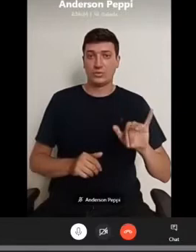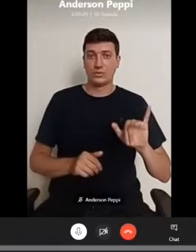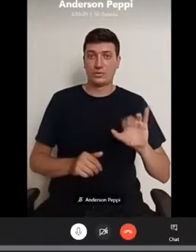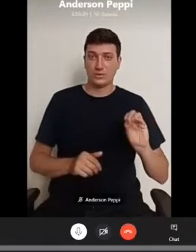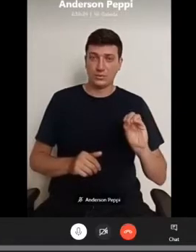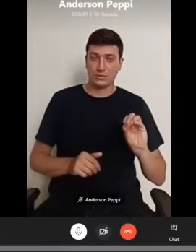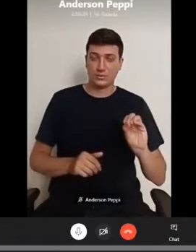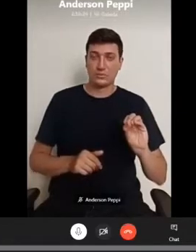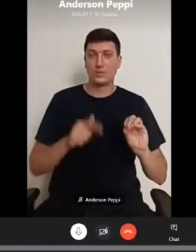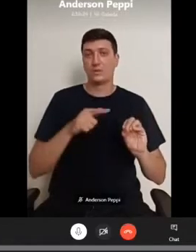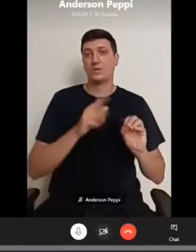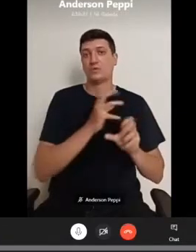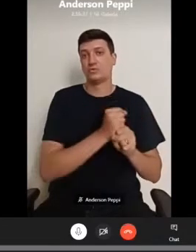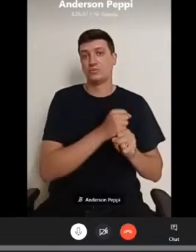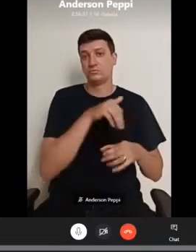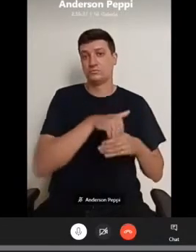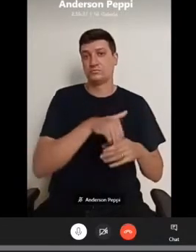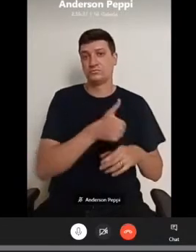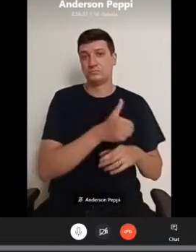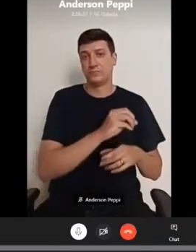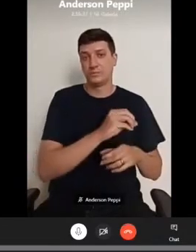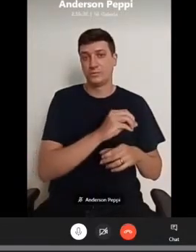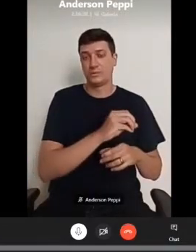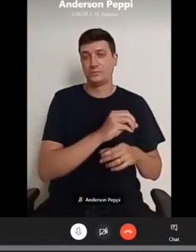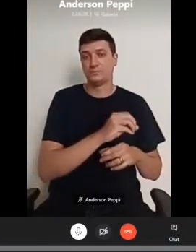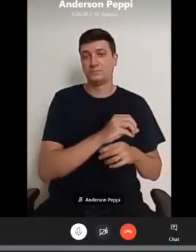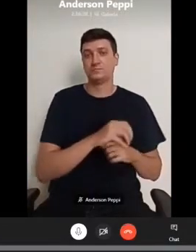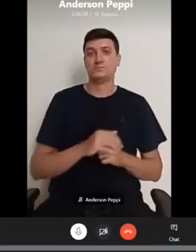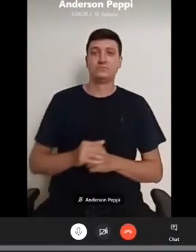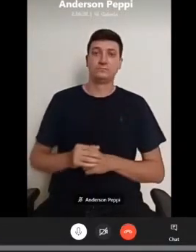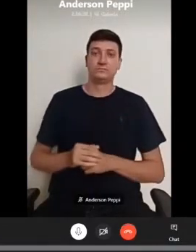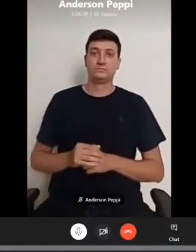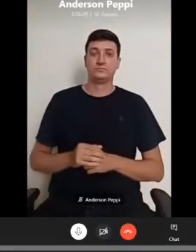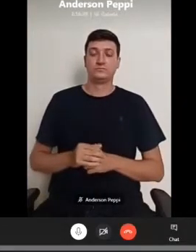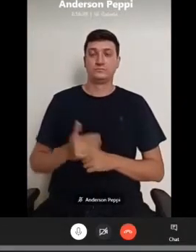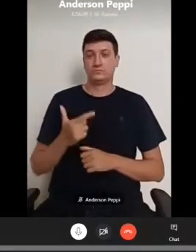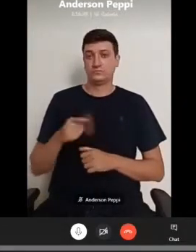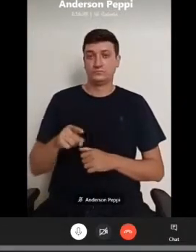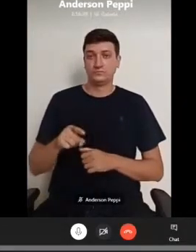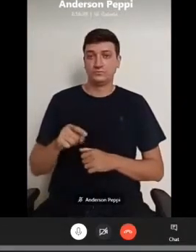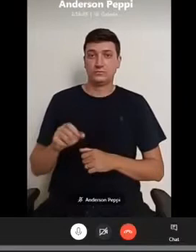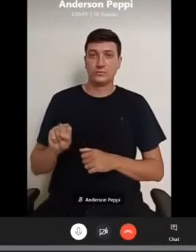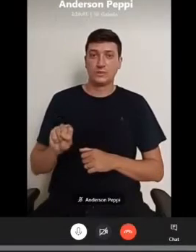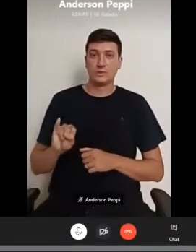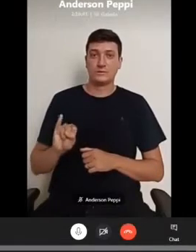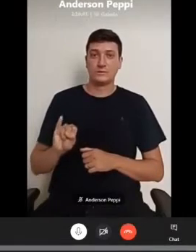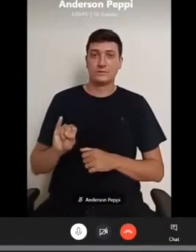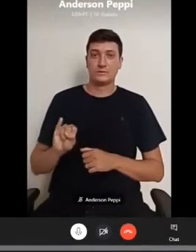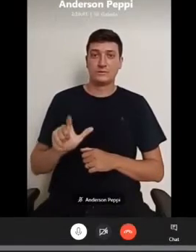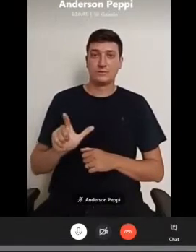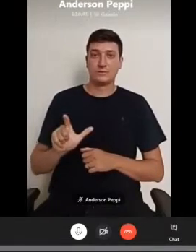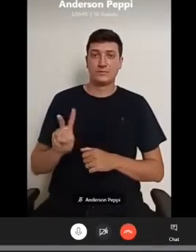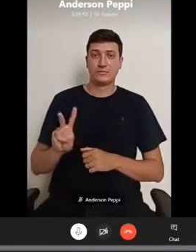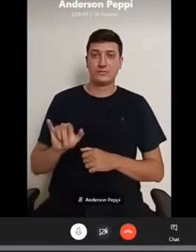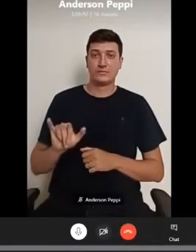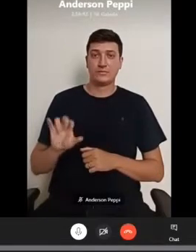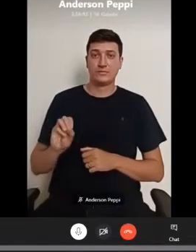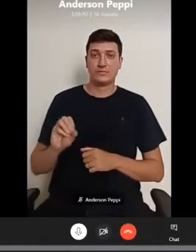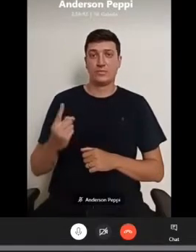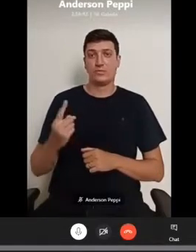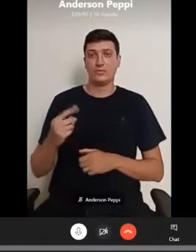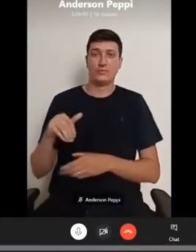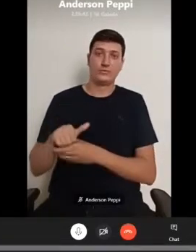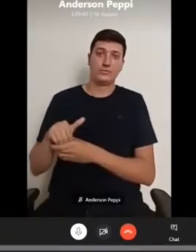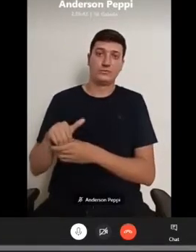votos, e também Silvio dos Santos, com 1 voto para segundo